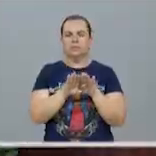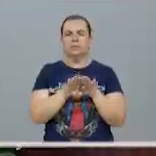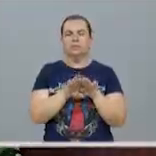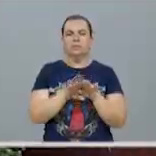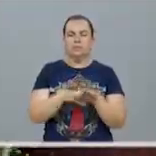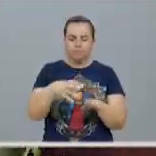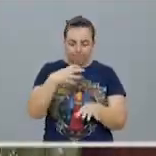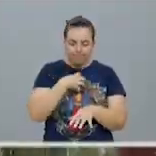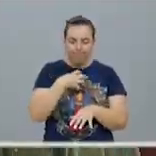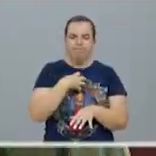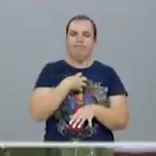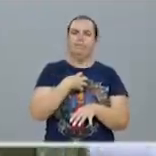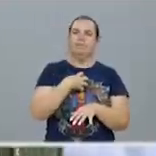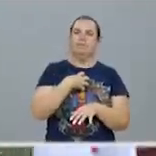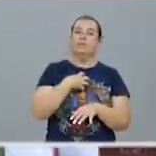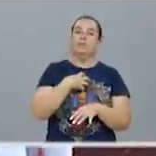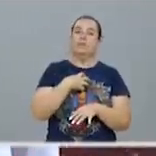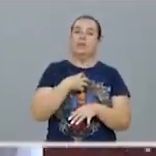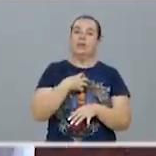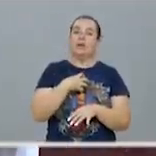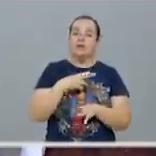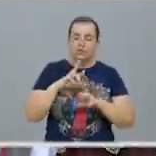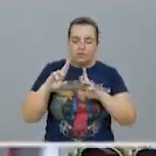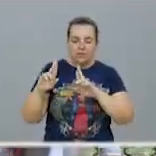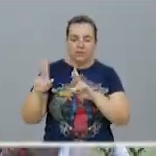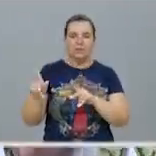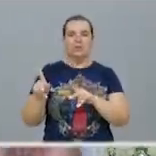Para nós que já somos do seu rebanho,